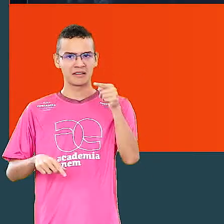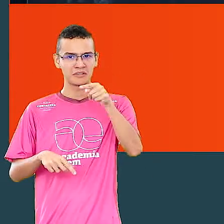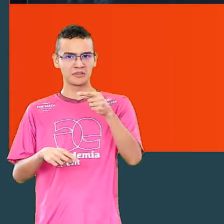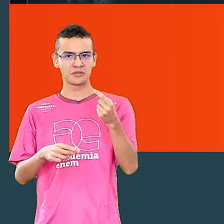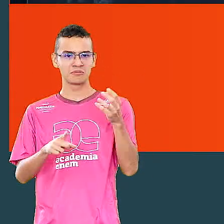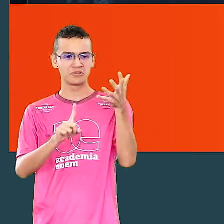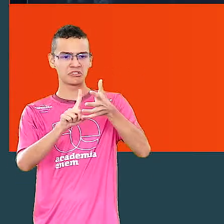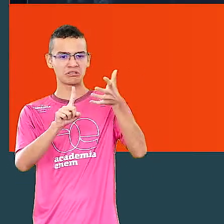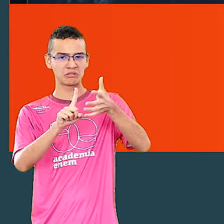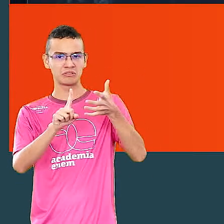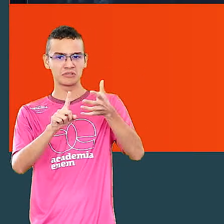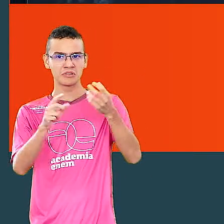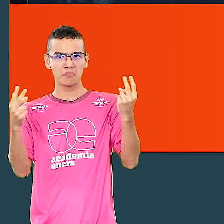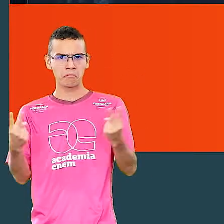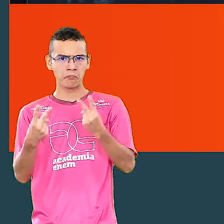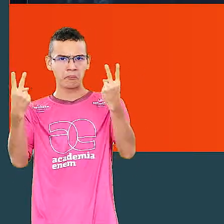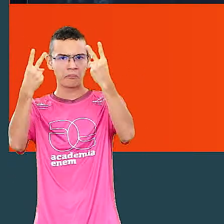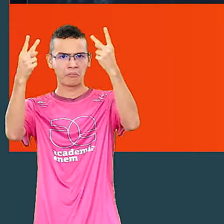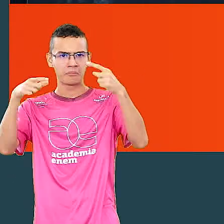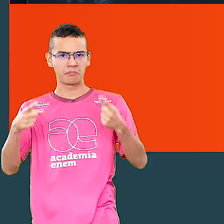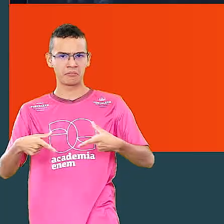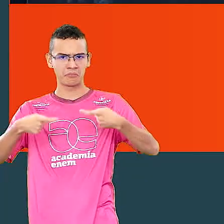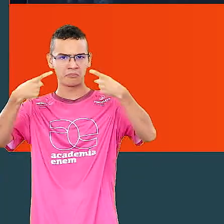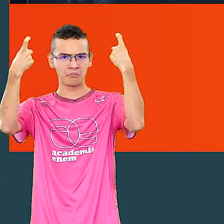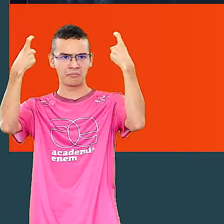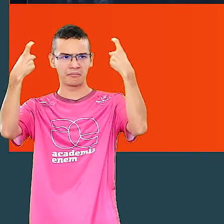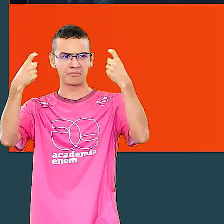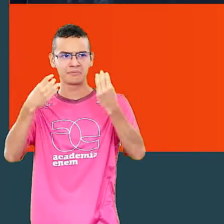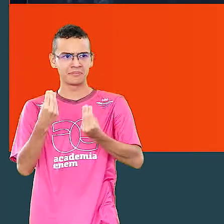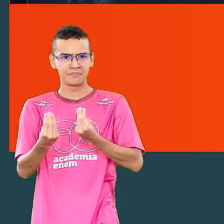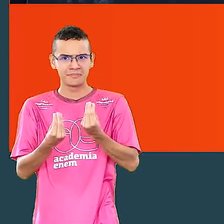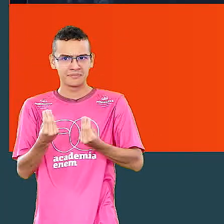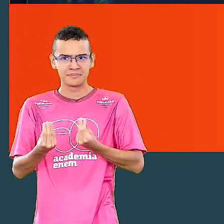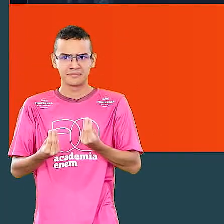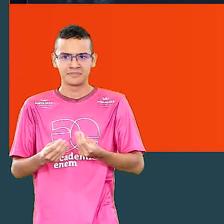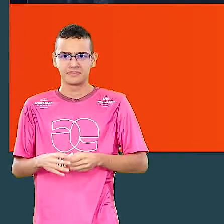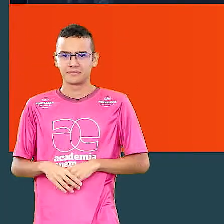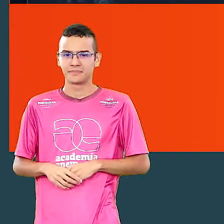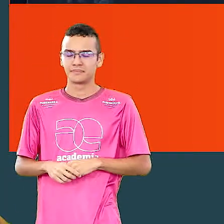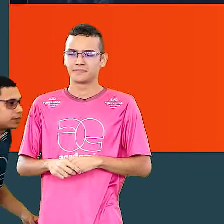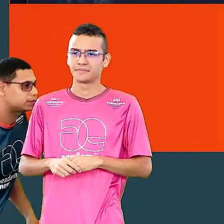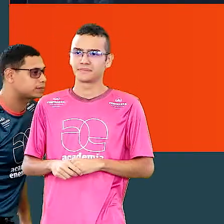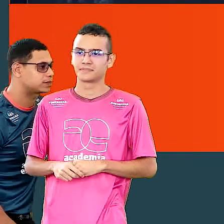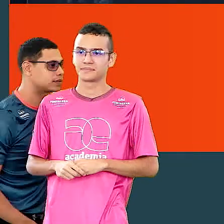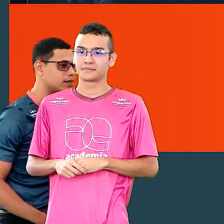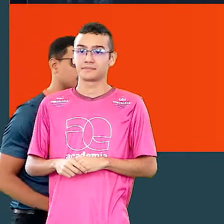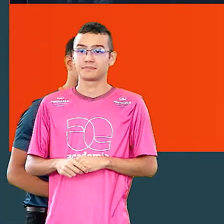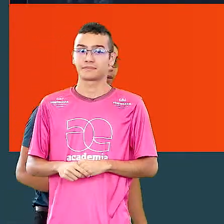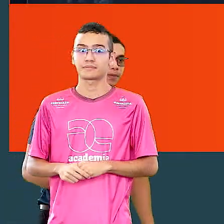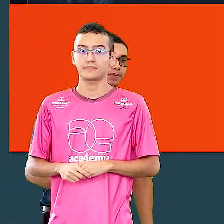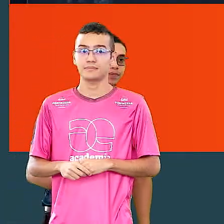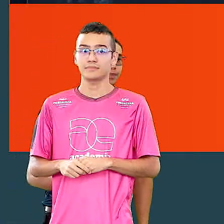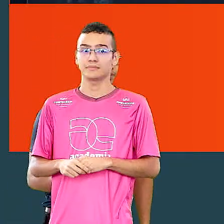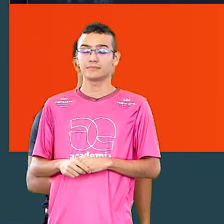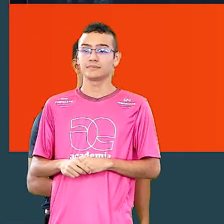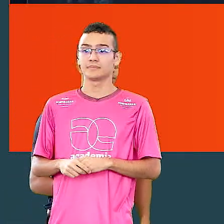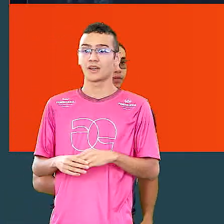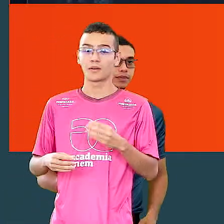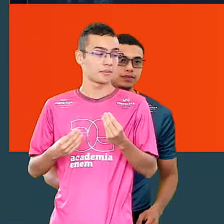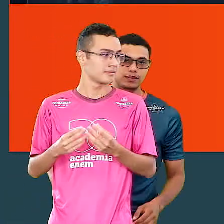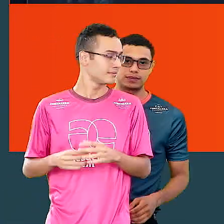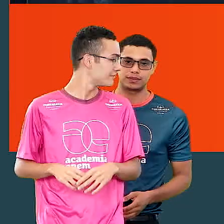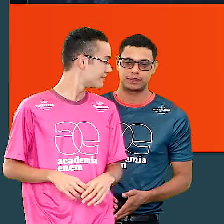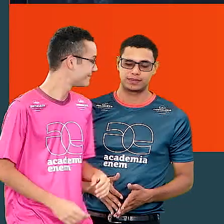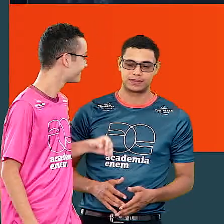discurso? Vamos lá, fica muito fácil agora. O argumento utilizado por Barack Obama ao defender a guerra em nome